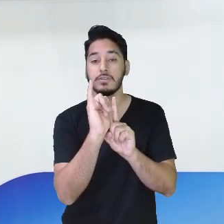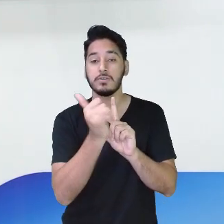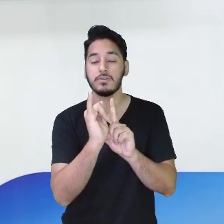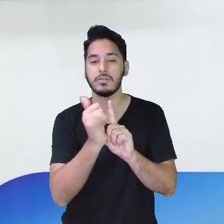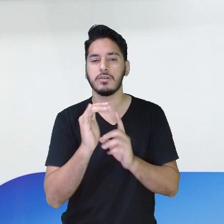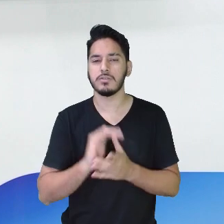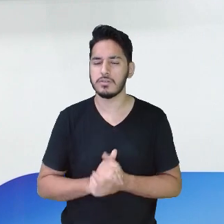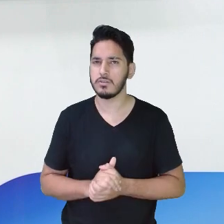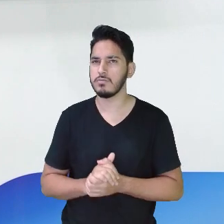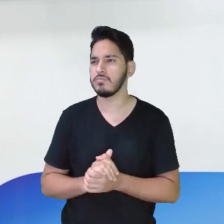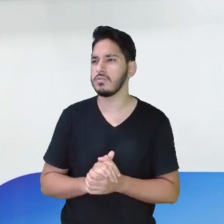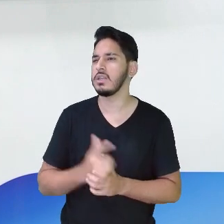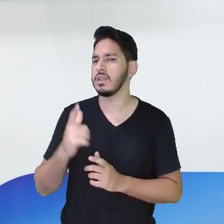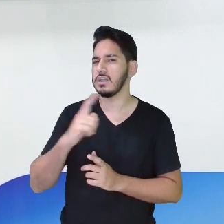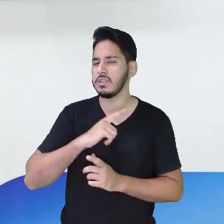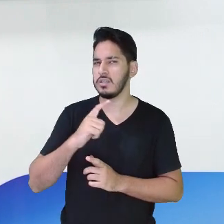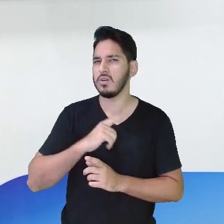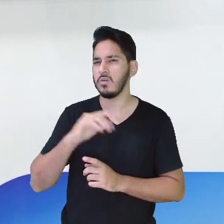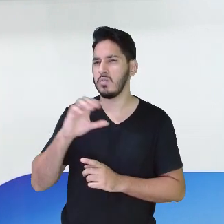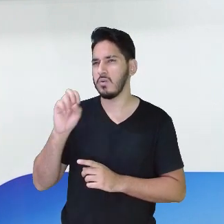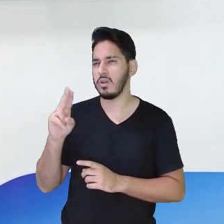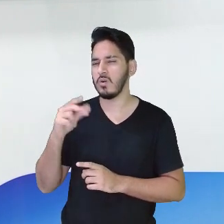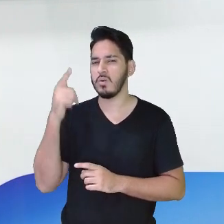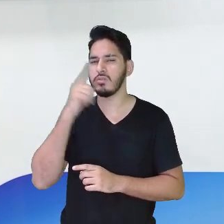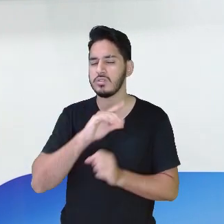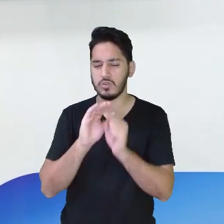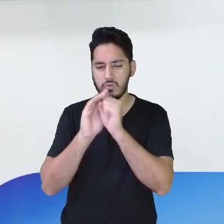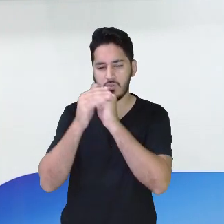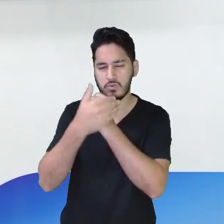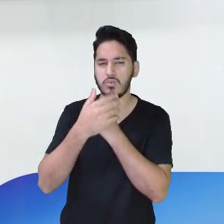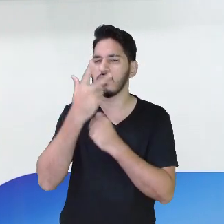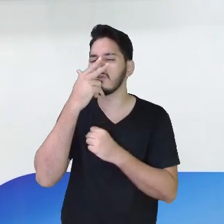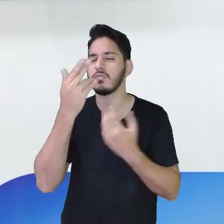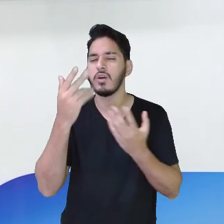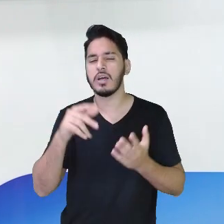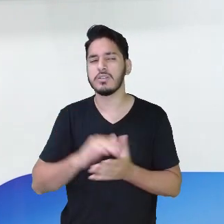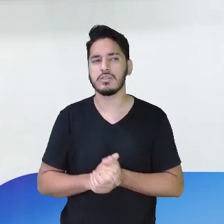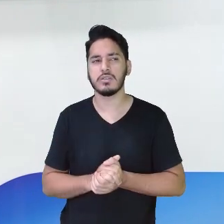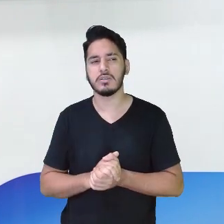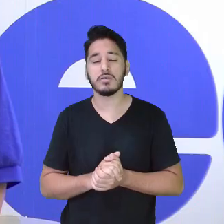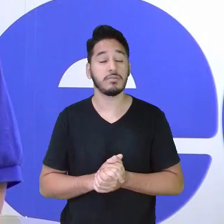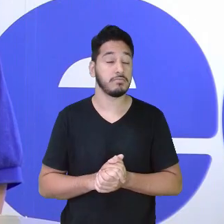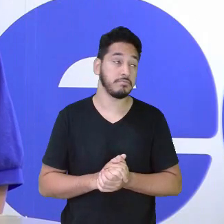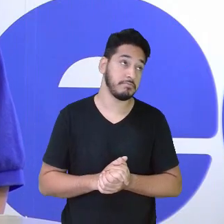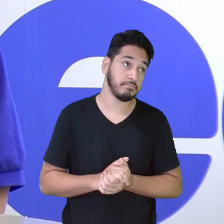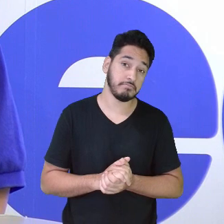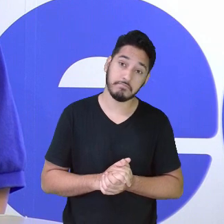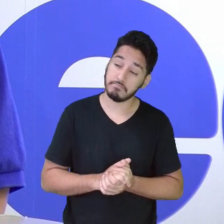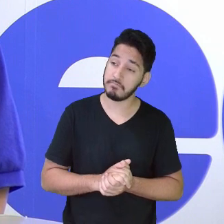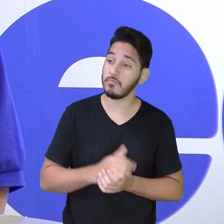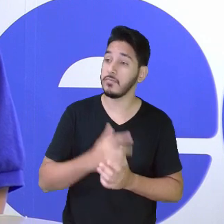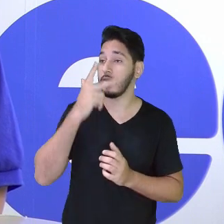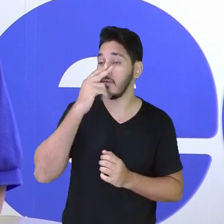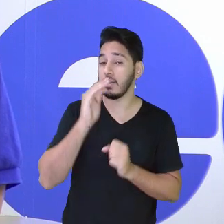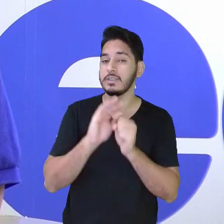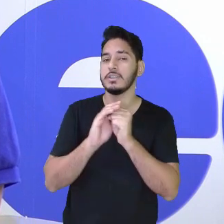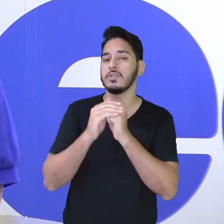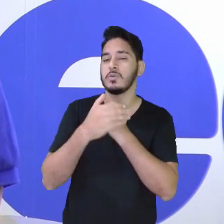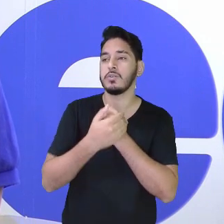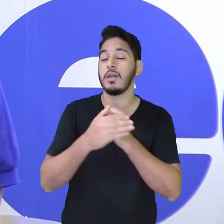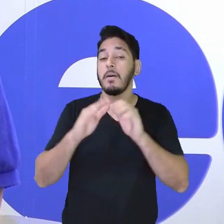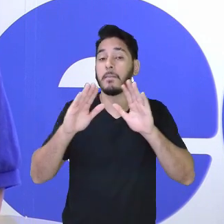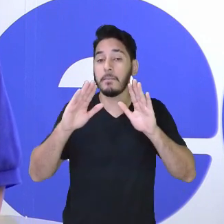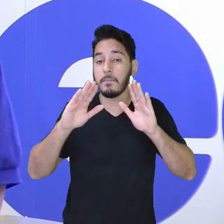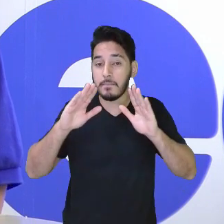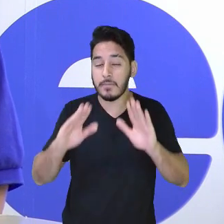que eles tinham, ou realmente o eu conseguiu se esconder atrás da palavra conheço? O que é que a senhora acha? Eu acho que se escondeu, hein? Mas